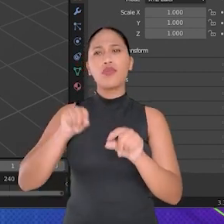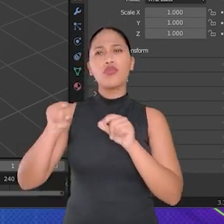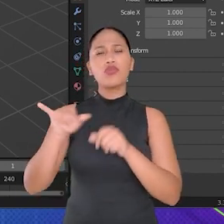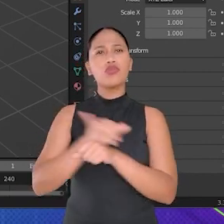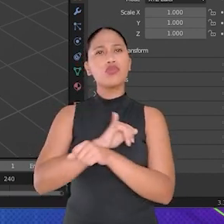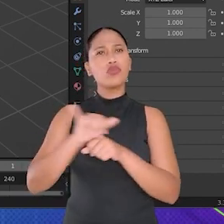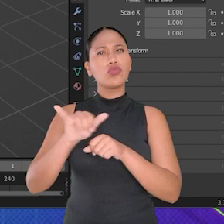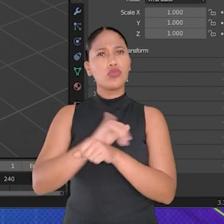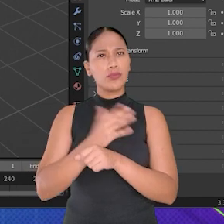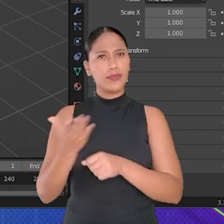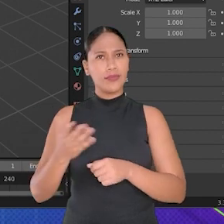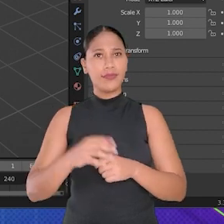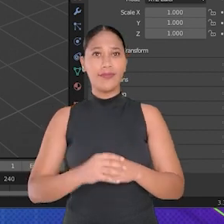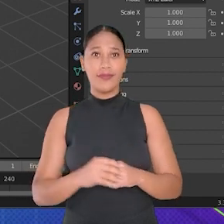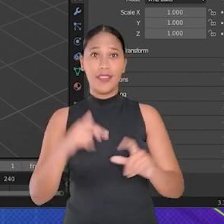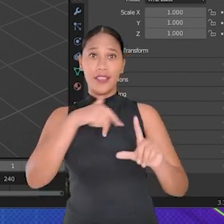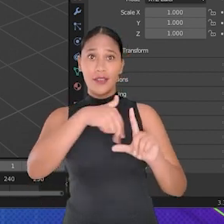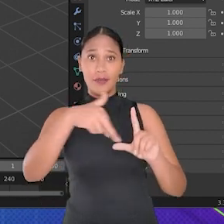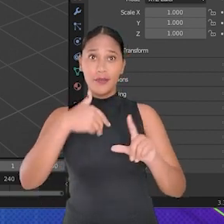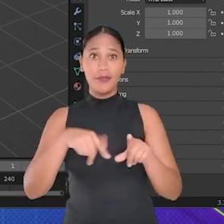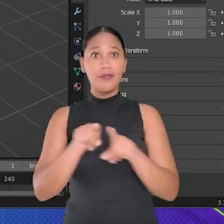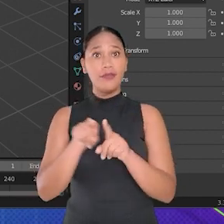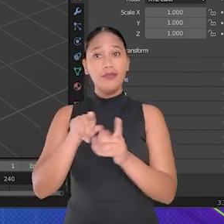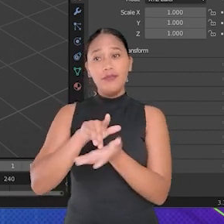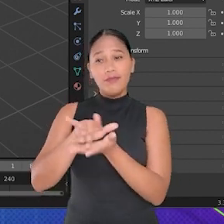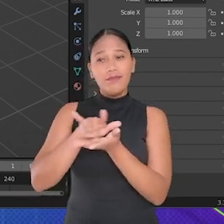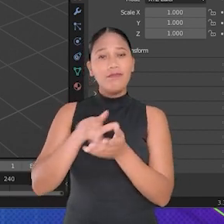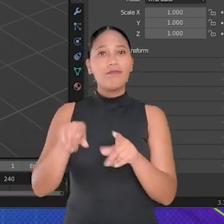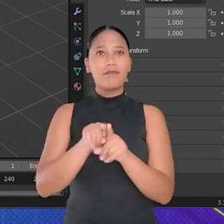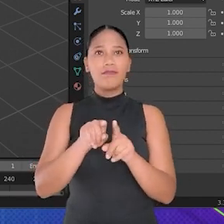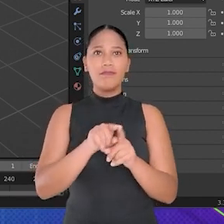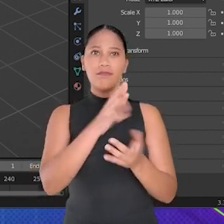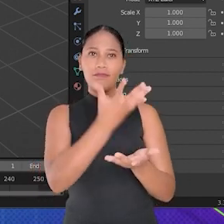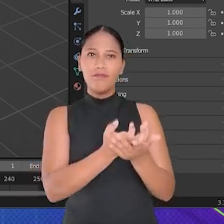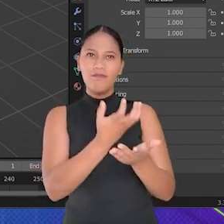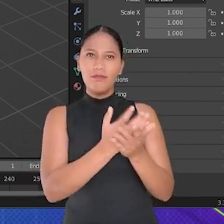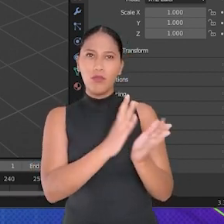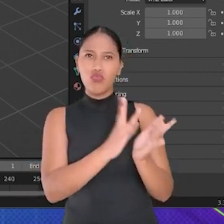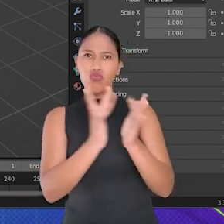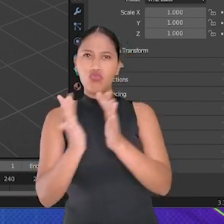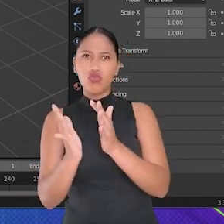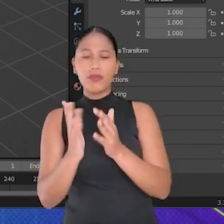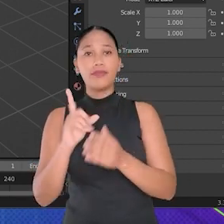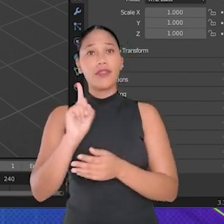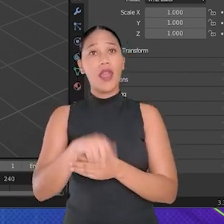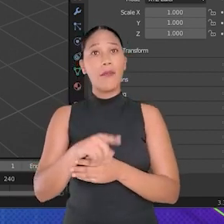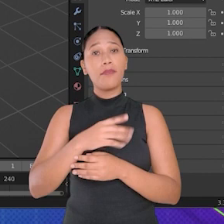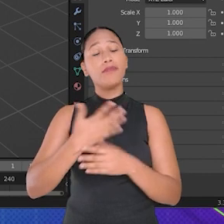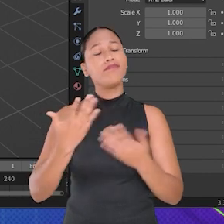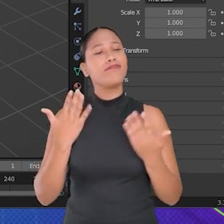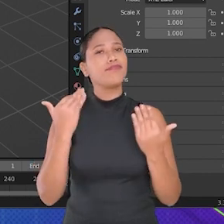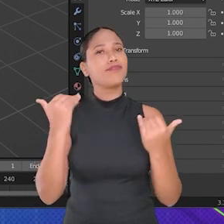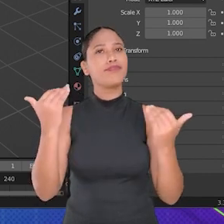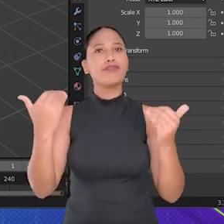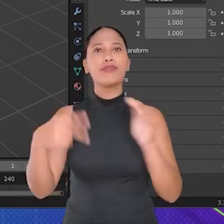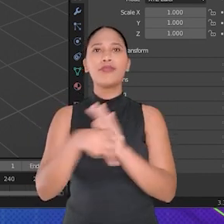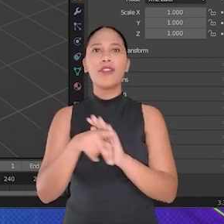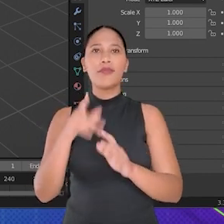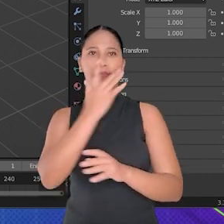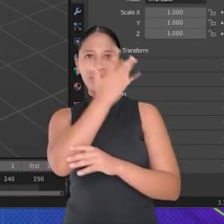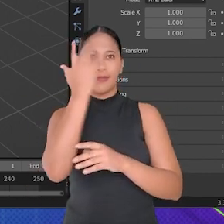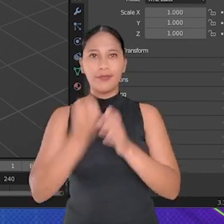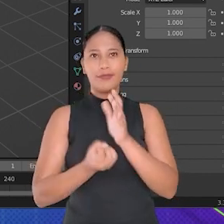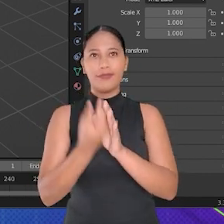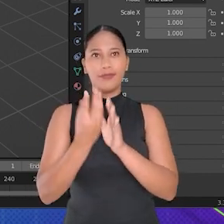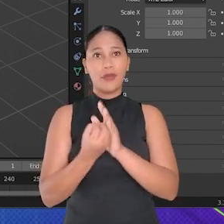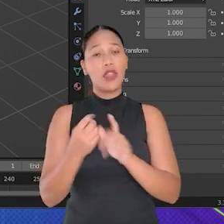criação de modelagens 3D, animação, simulação e renderização. É um software popular entre desenvolvedores de jogos